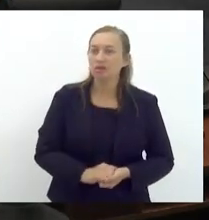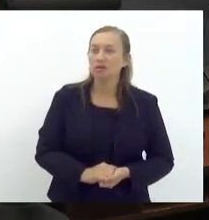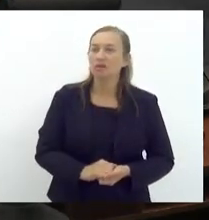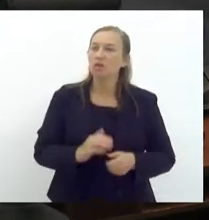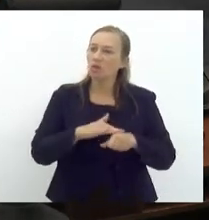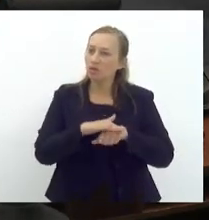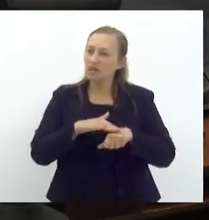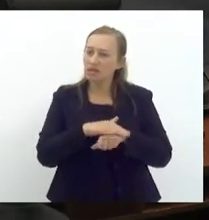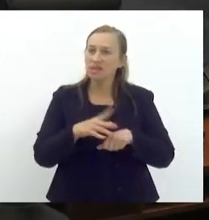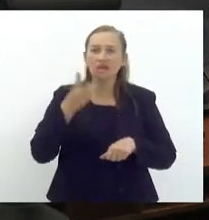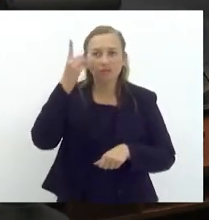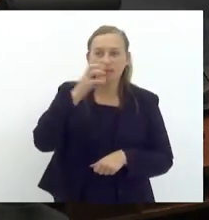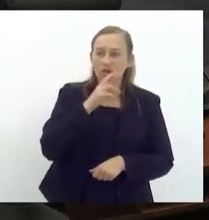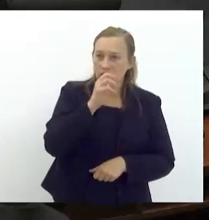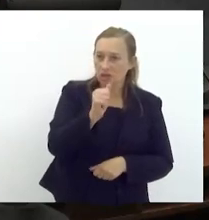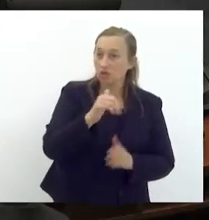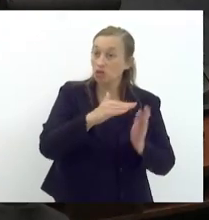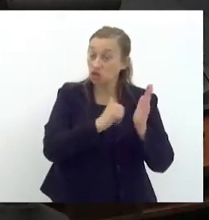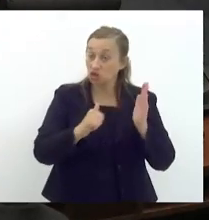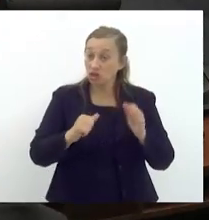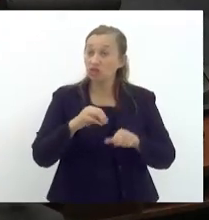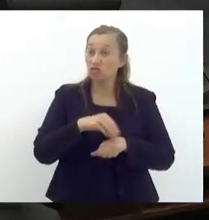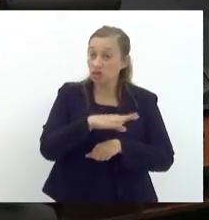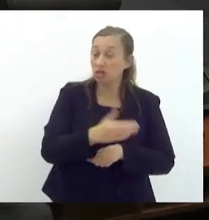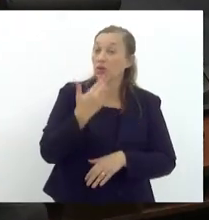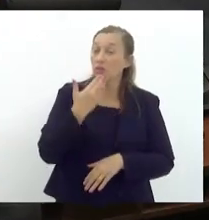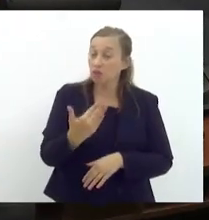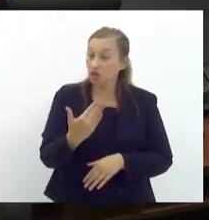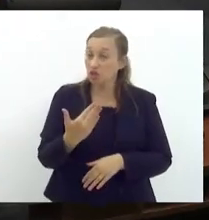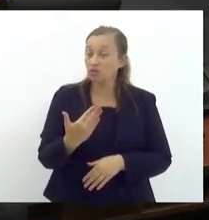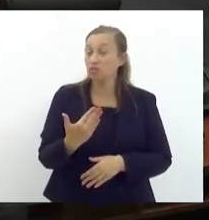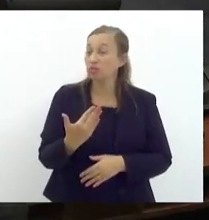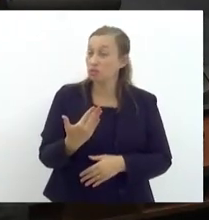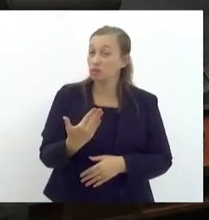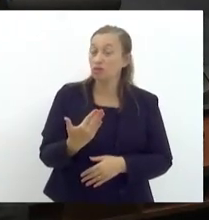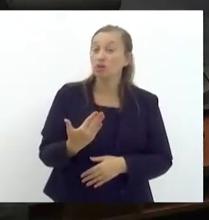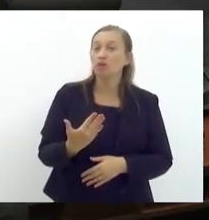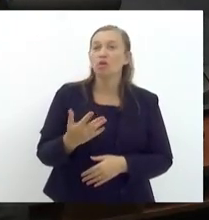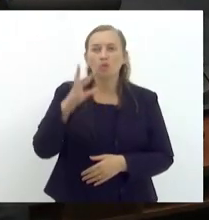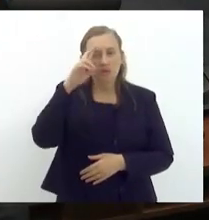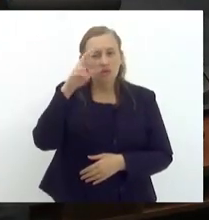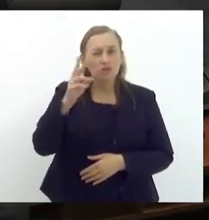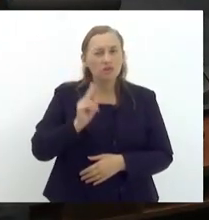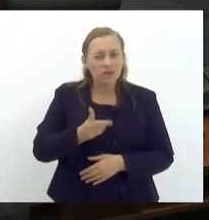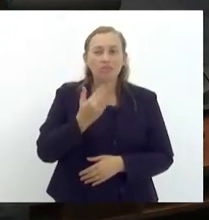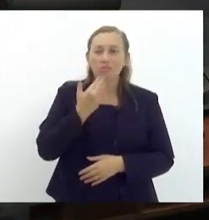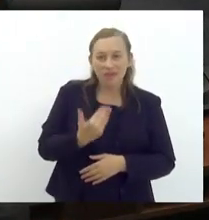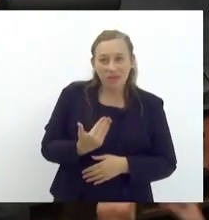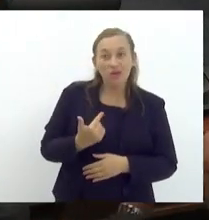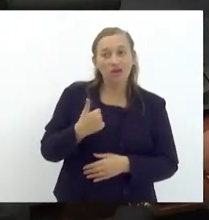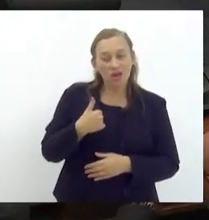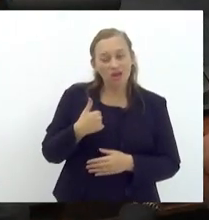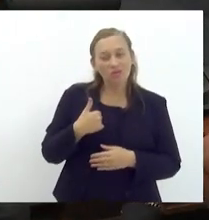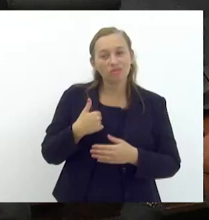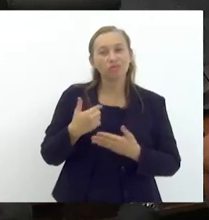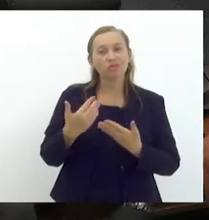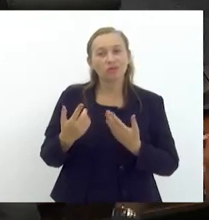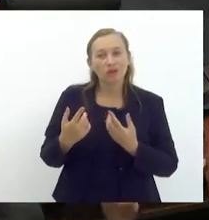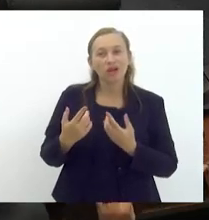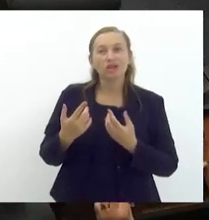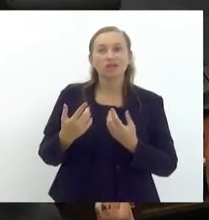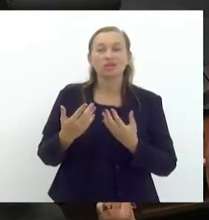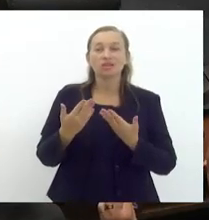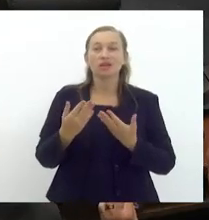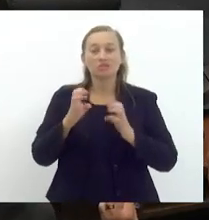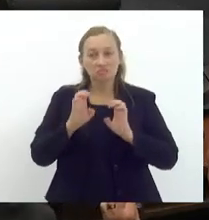conversei com o deputado Rodrigo Amorim tô tirando os digitais a pedido nosso vossa excelência sempre pedir eu já sou um cara disciplinado